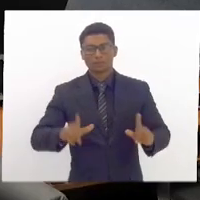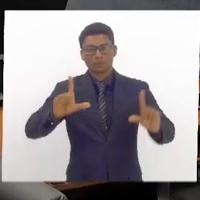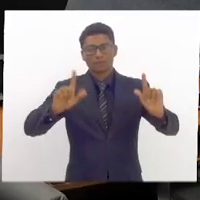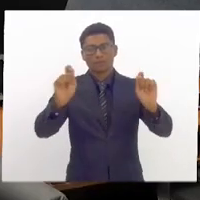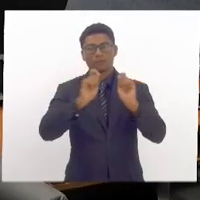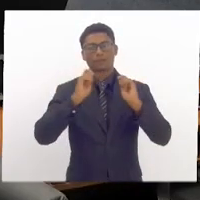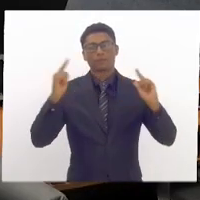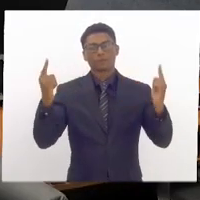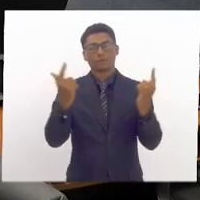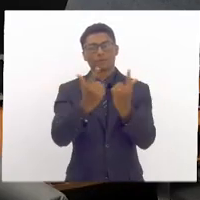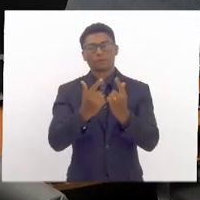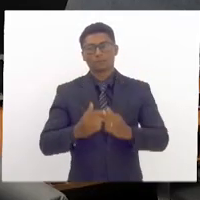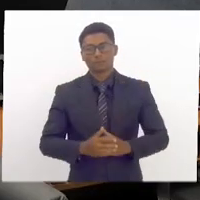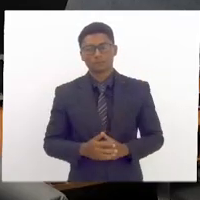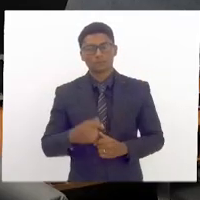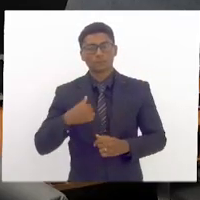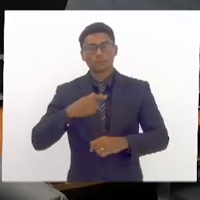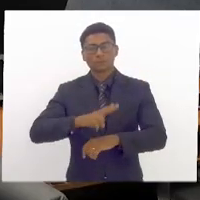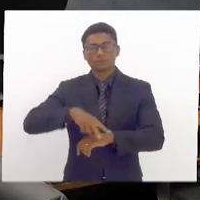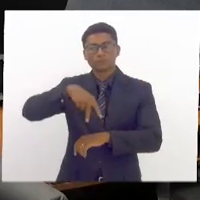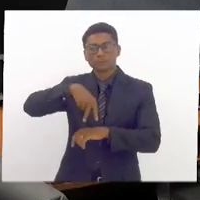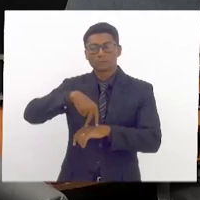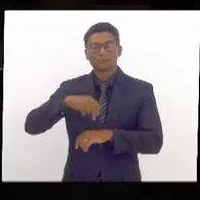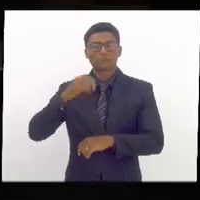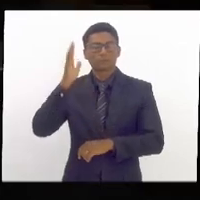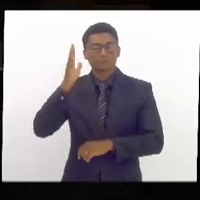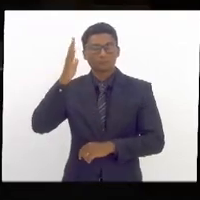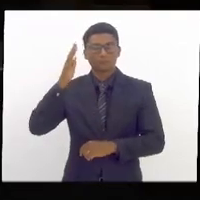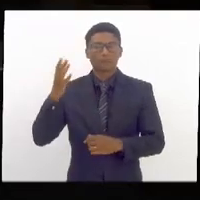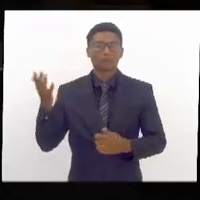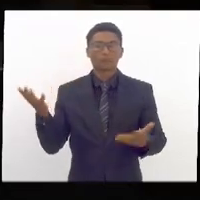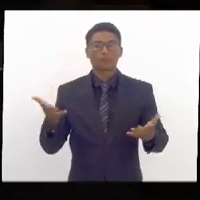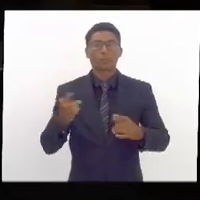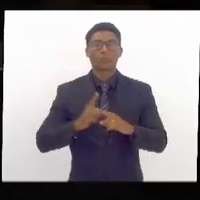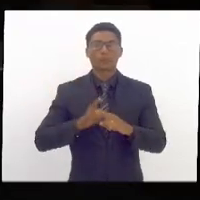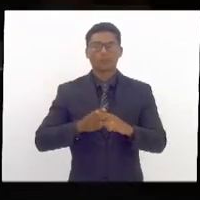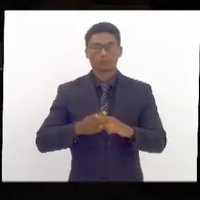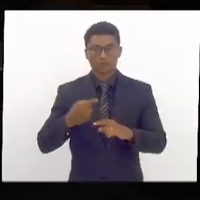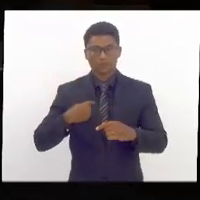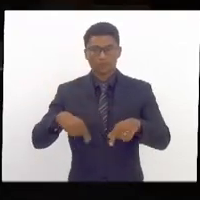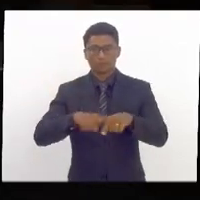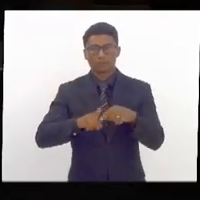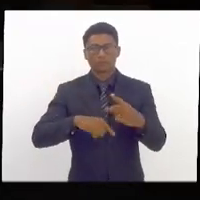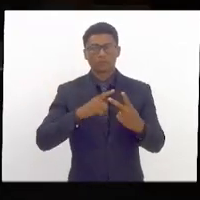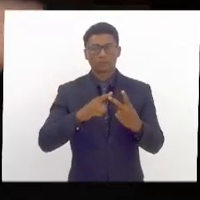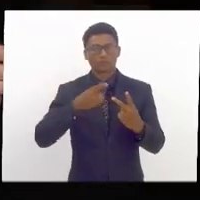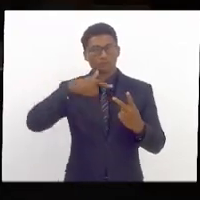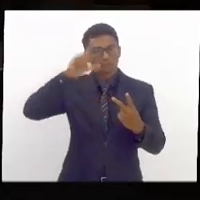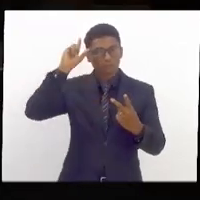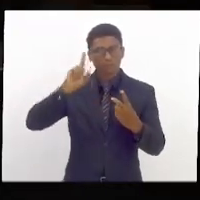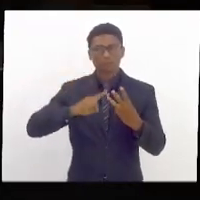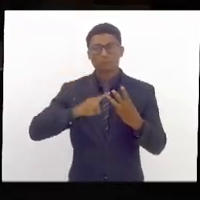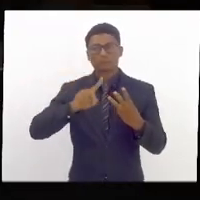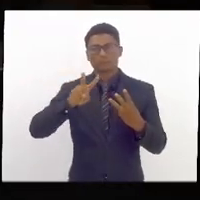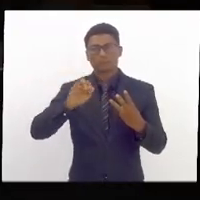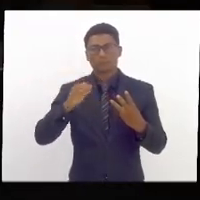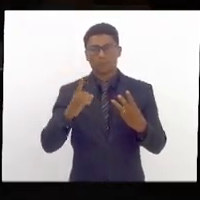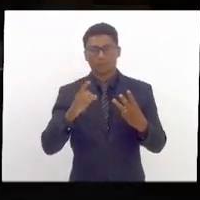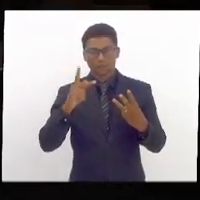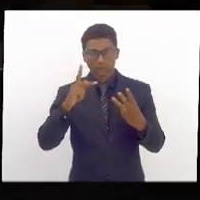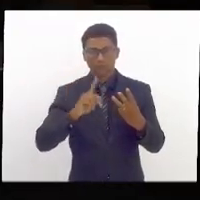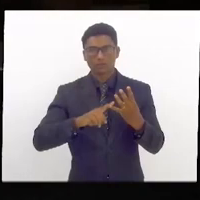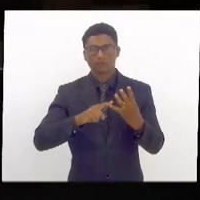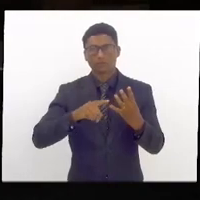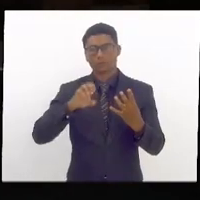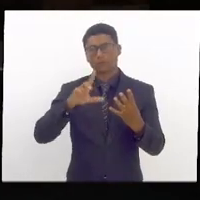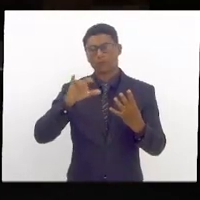Alerj. O que me traz à tribuna hoje, tanto eu quanto o deputado Luiz Paulo, deputado Valdec, deputada Marta Rocha, deputado